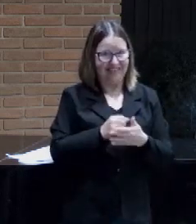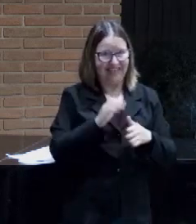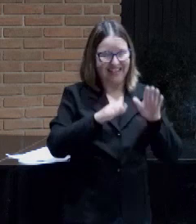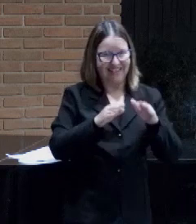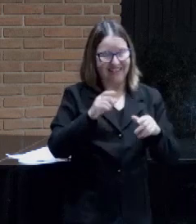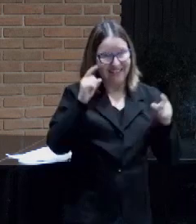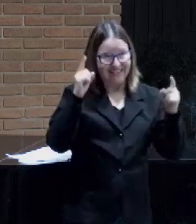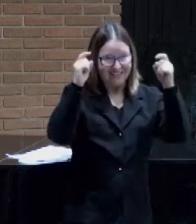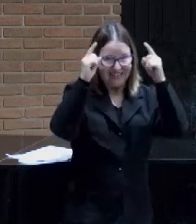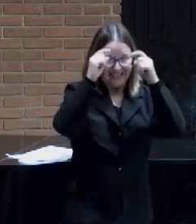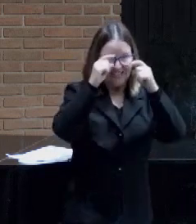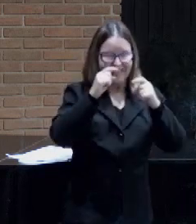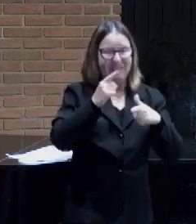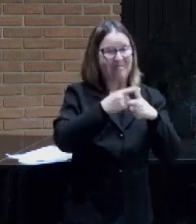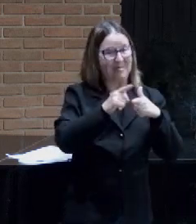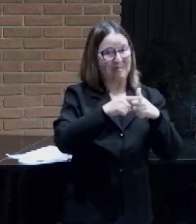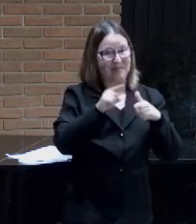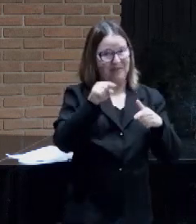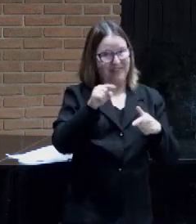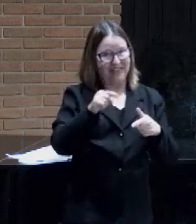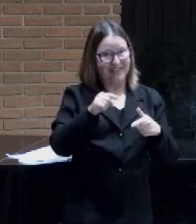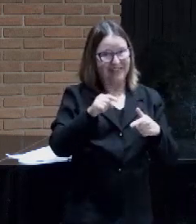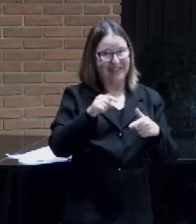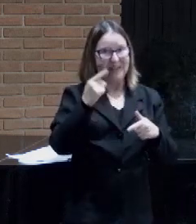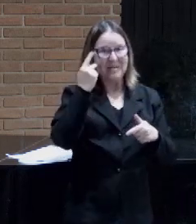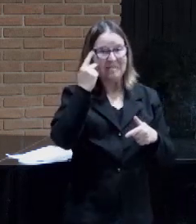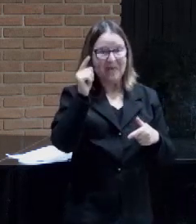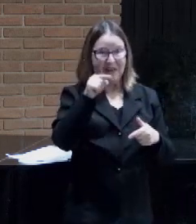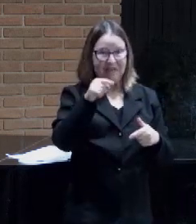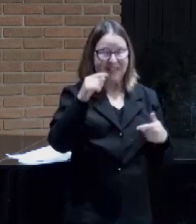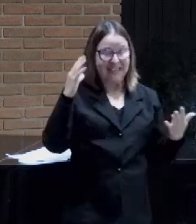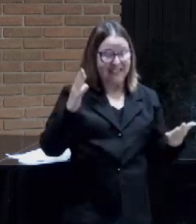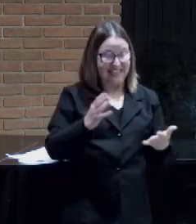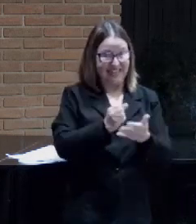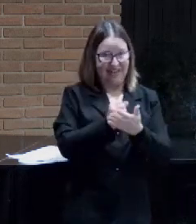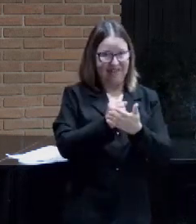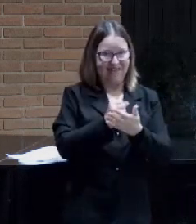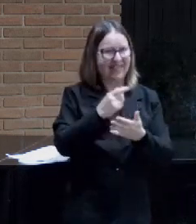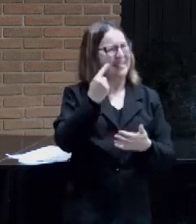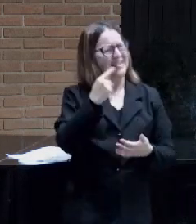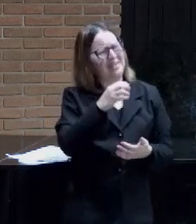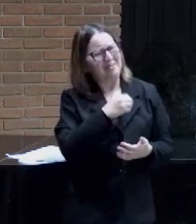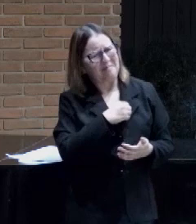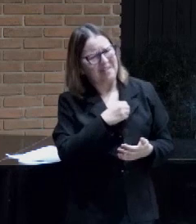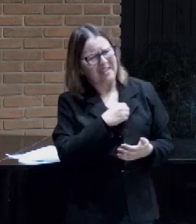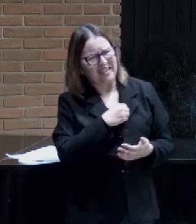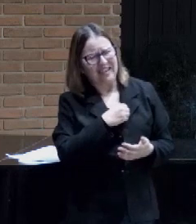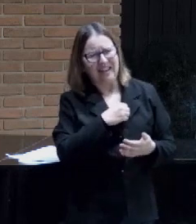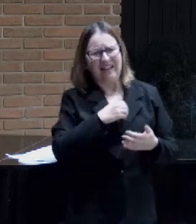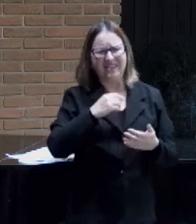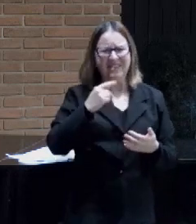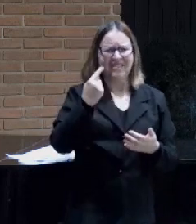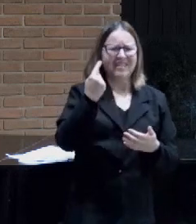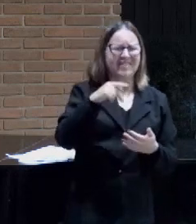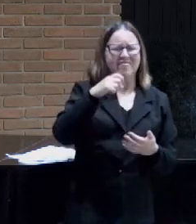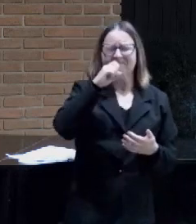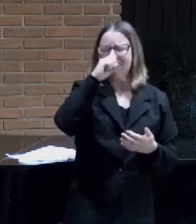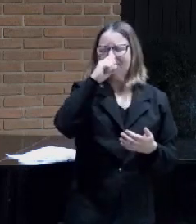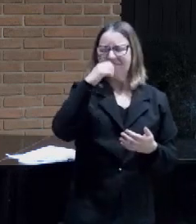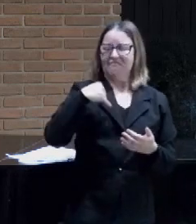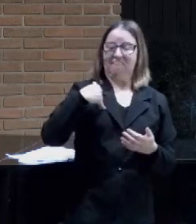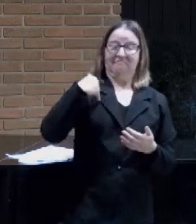está passando, é para poder te salvar do seu pecado, te salvar da sua autossuficiência, salvar você da sua